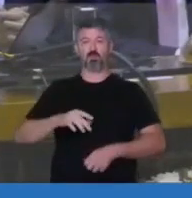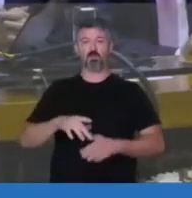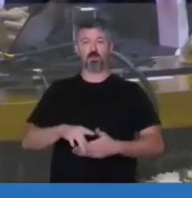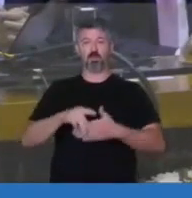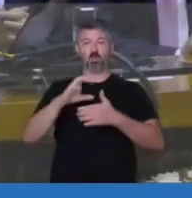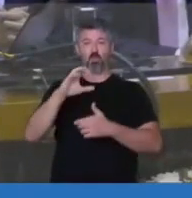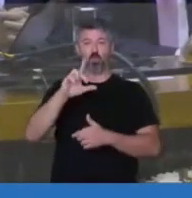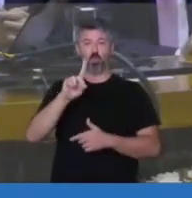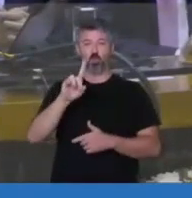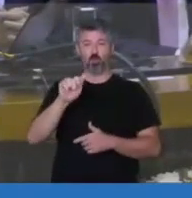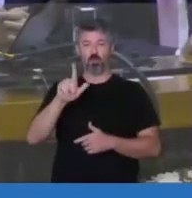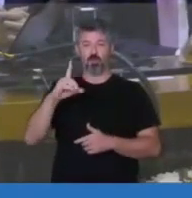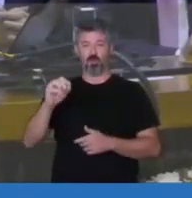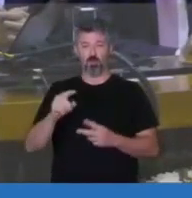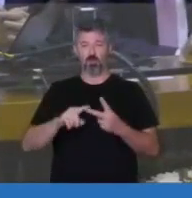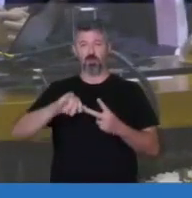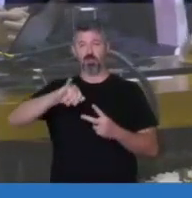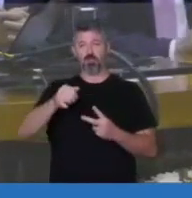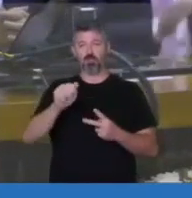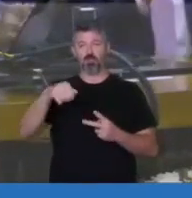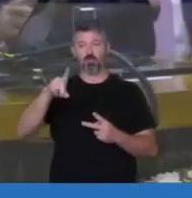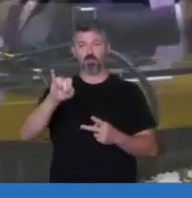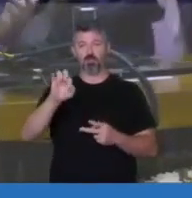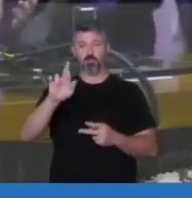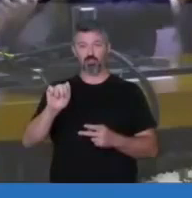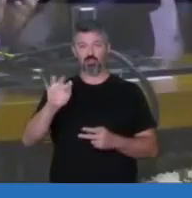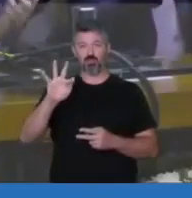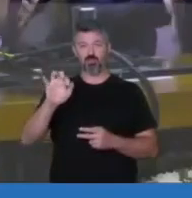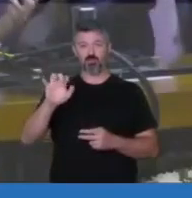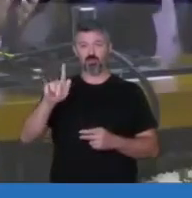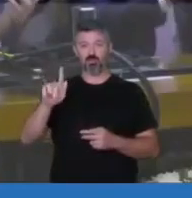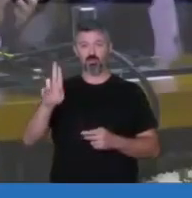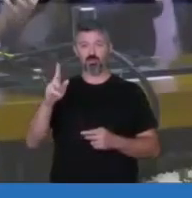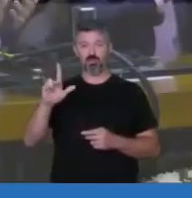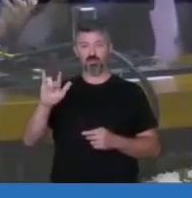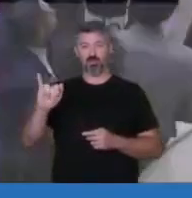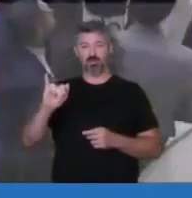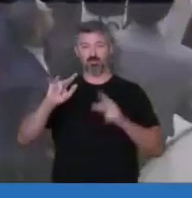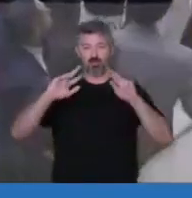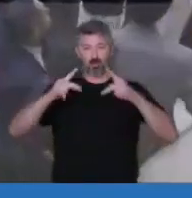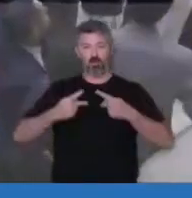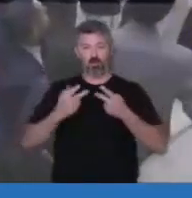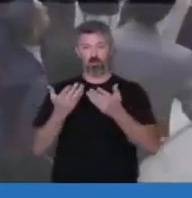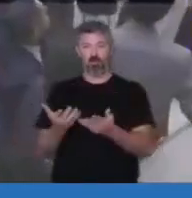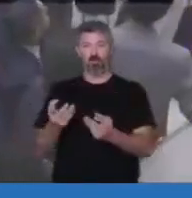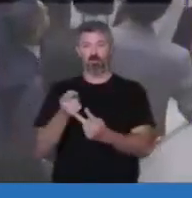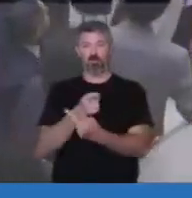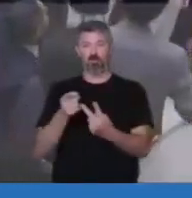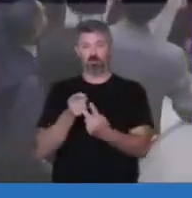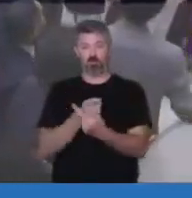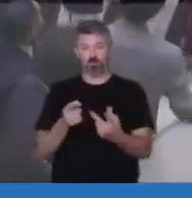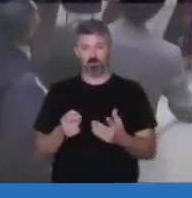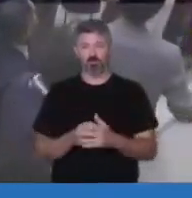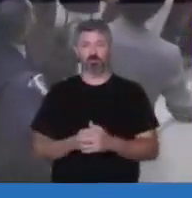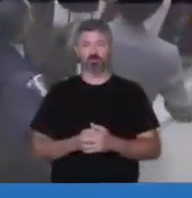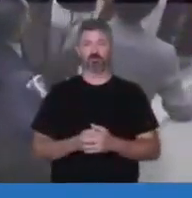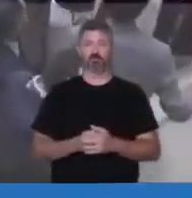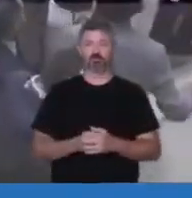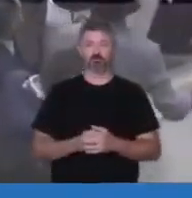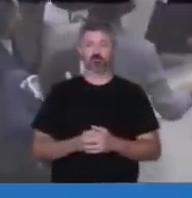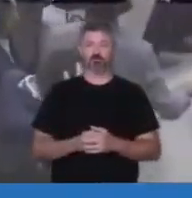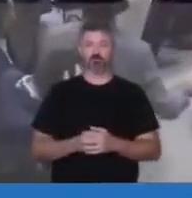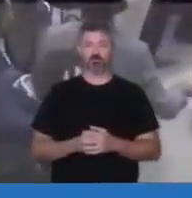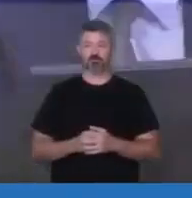o Instituto de Pesquisa Econômica aplicada mostra que a alíquota do Iva pode chegar a 28.4 por. a maior do mundo em operação